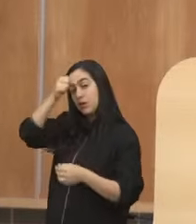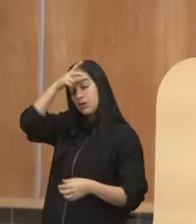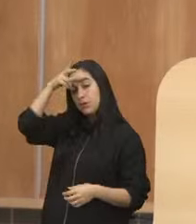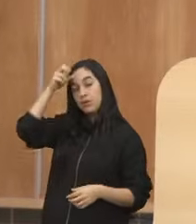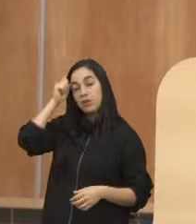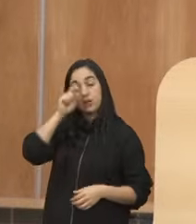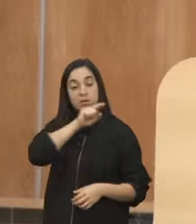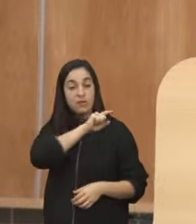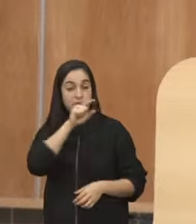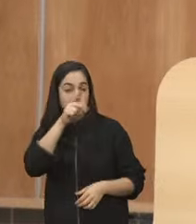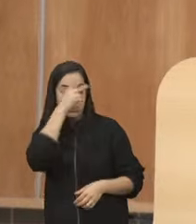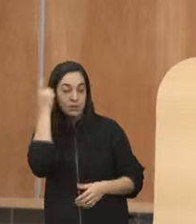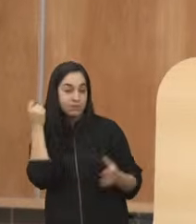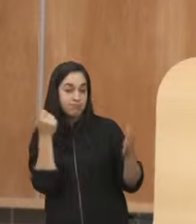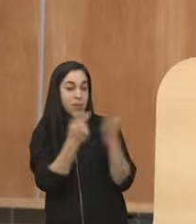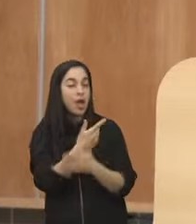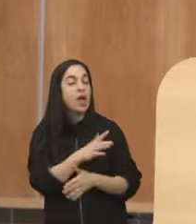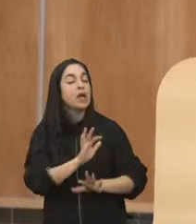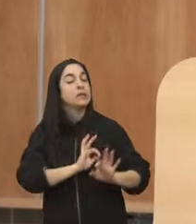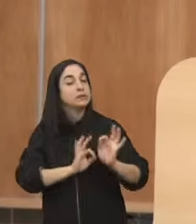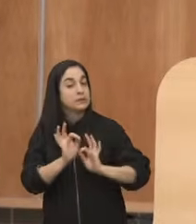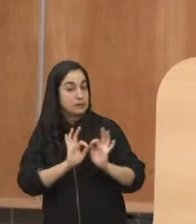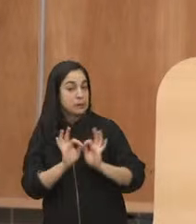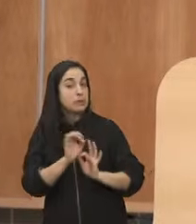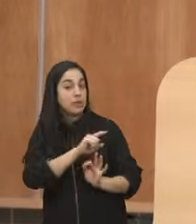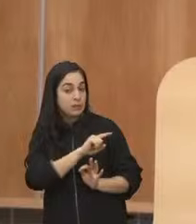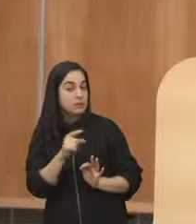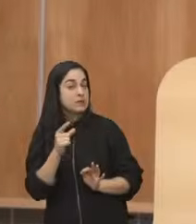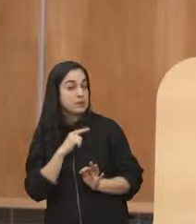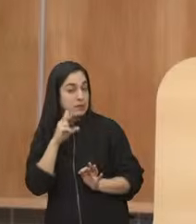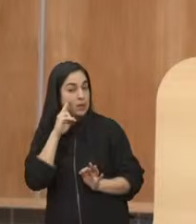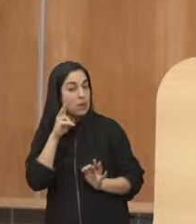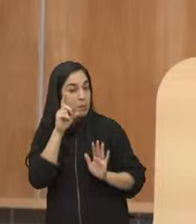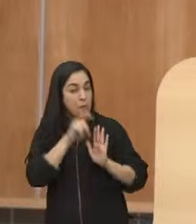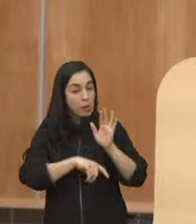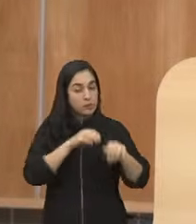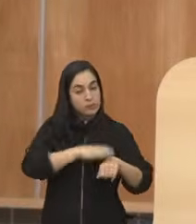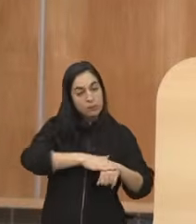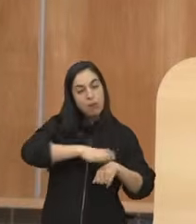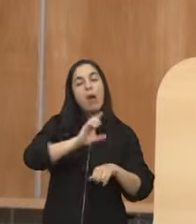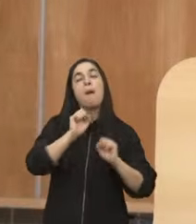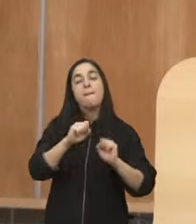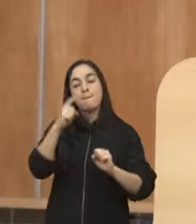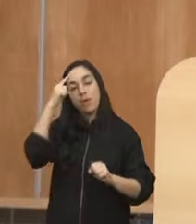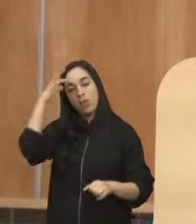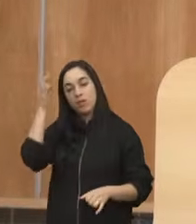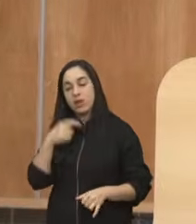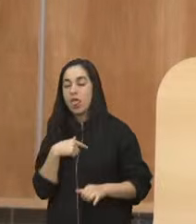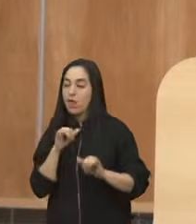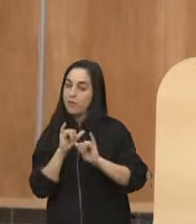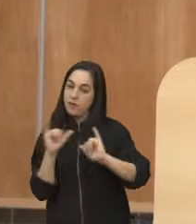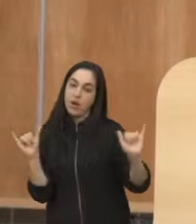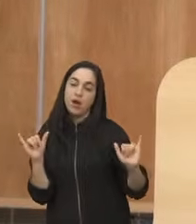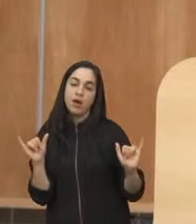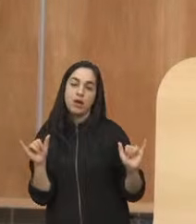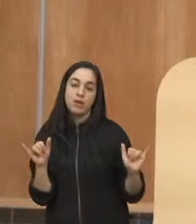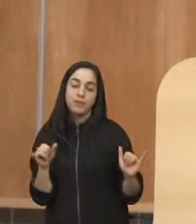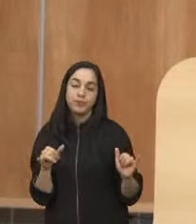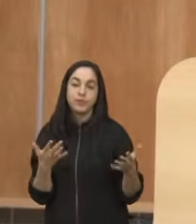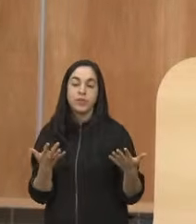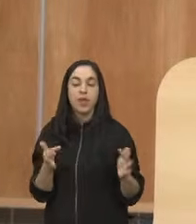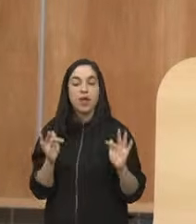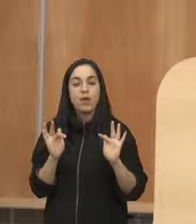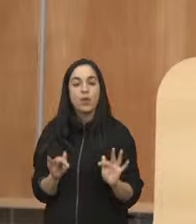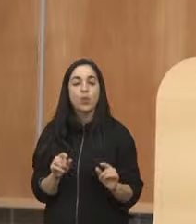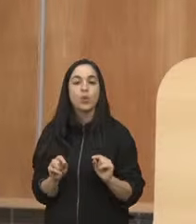prepare, contribuinte, que vai vir aumento. E isso vocês podem ter certeza do que eu estou falando. Para fechar,